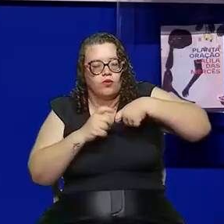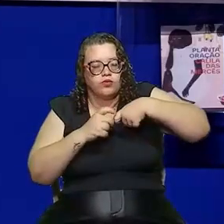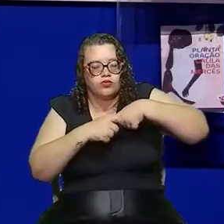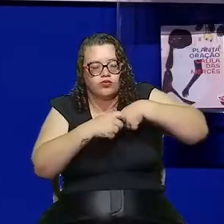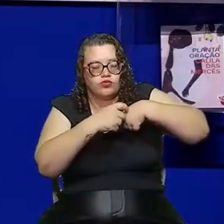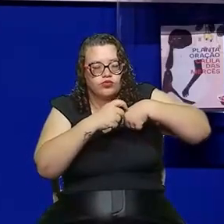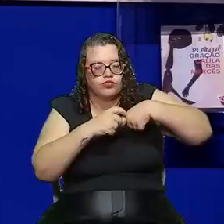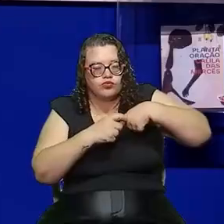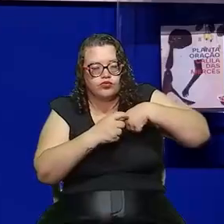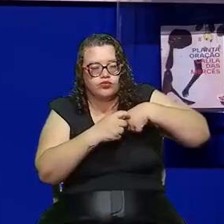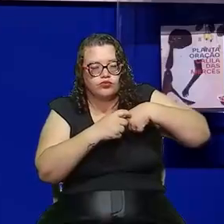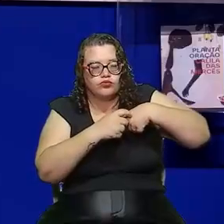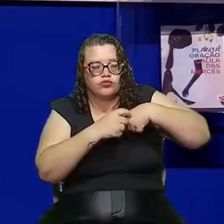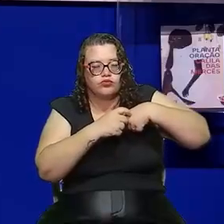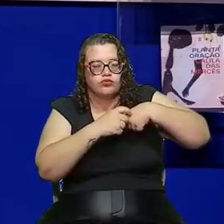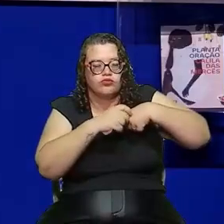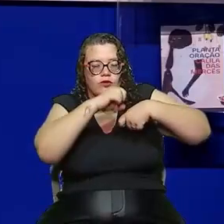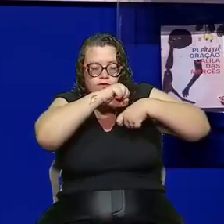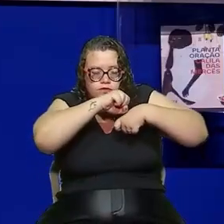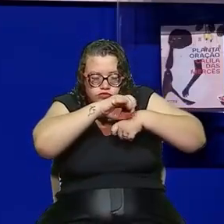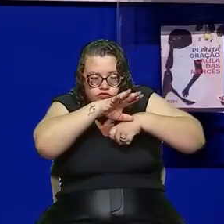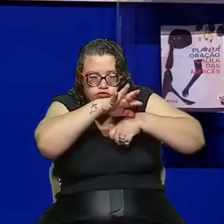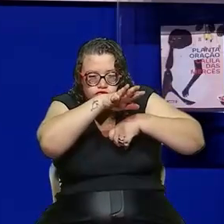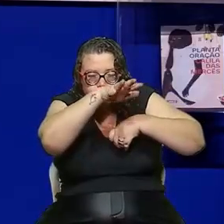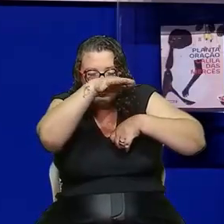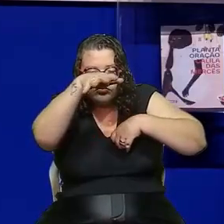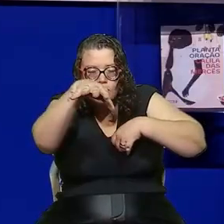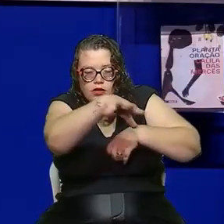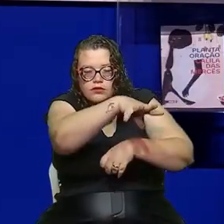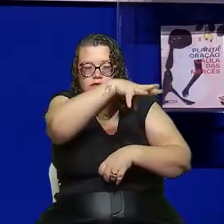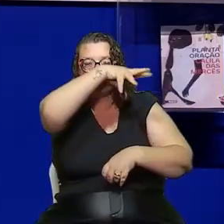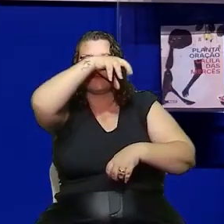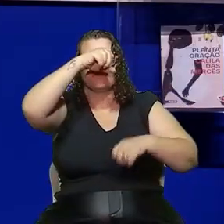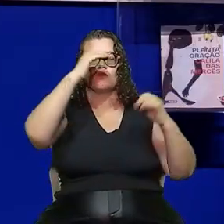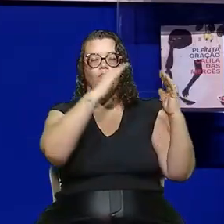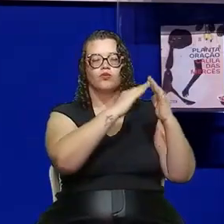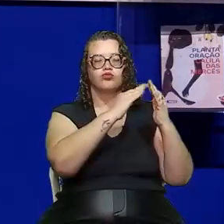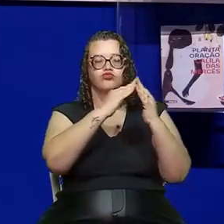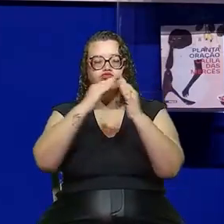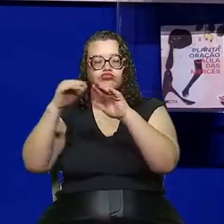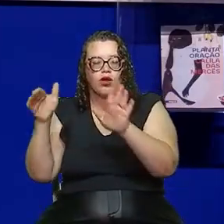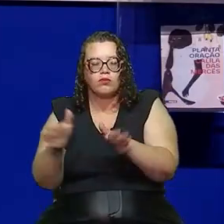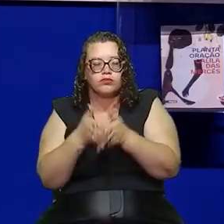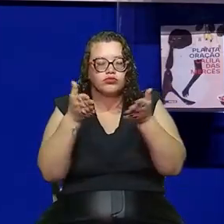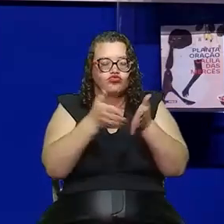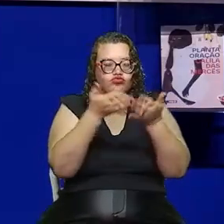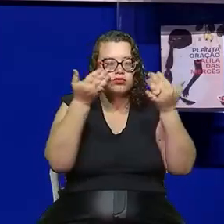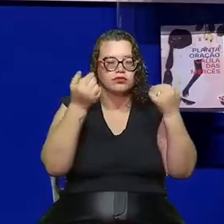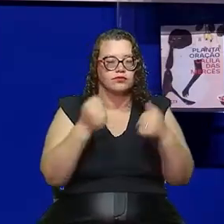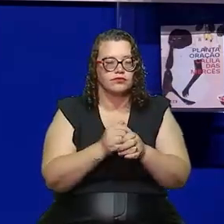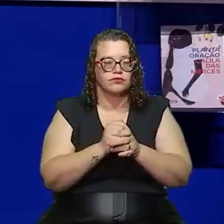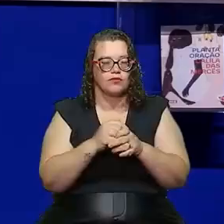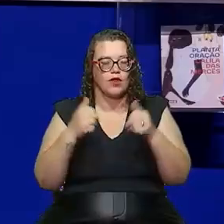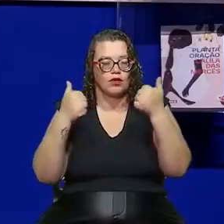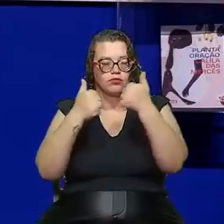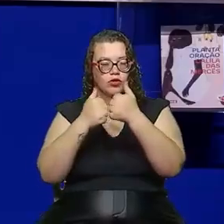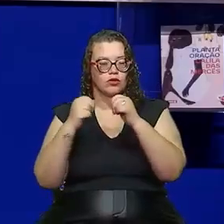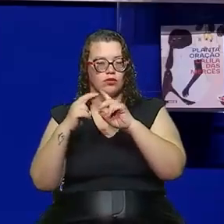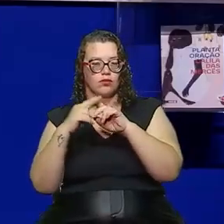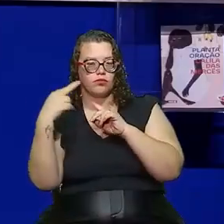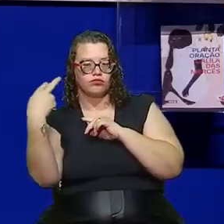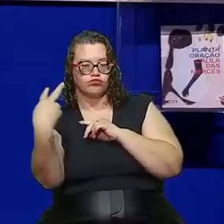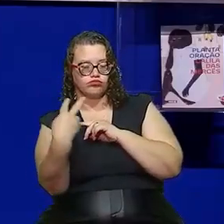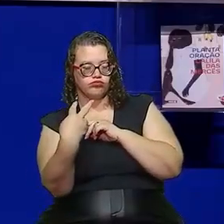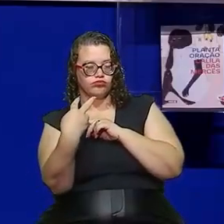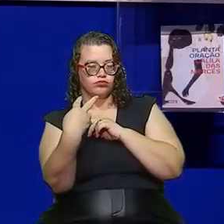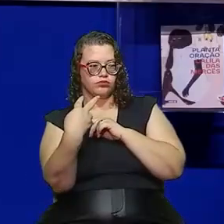da favela. Sentada a meu lado, minha avó me observa, entretida em